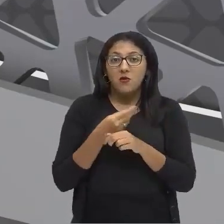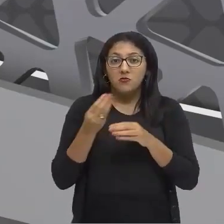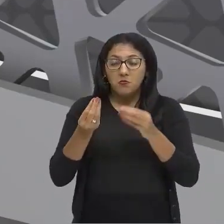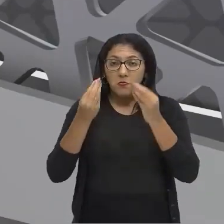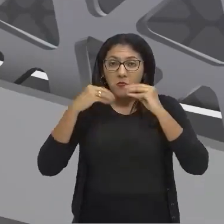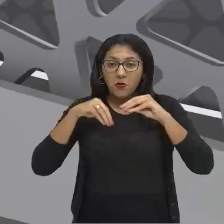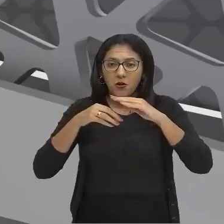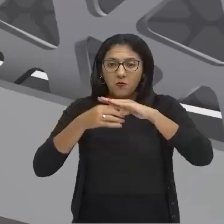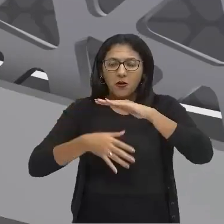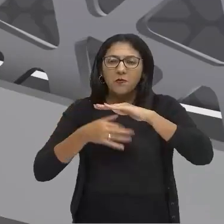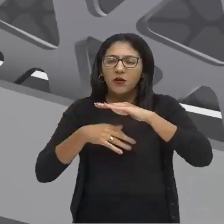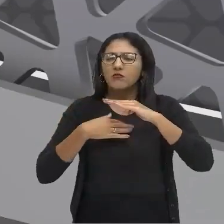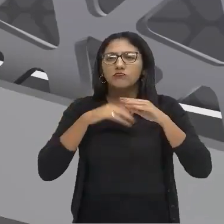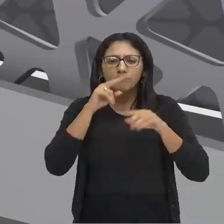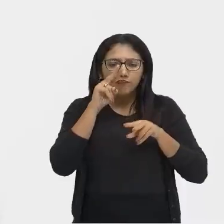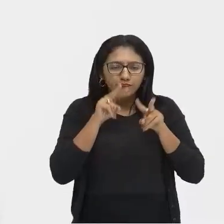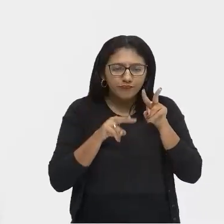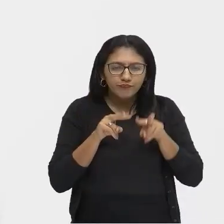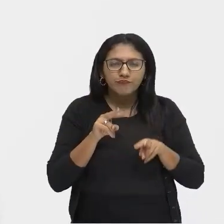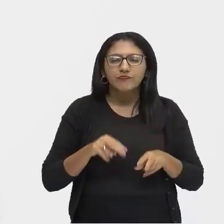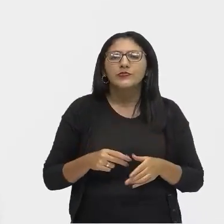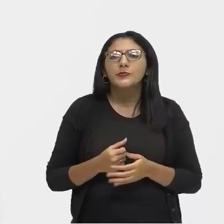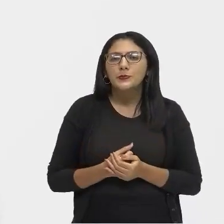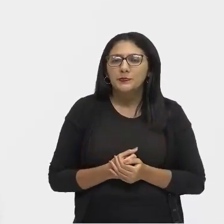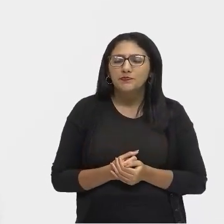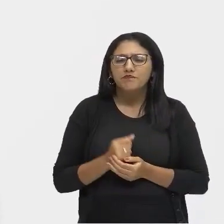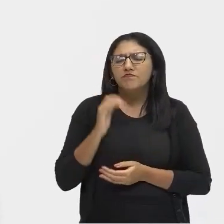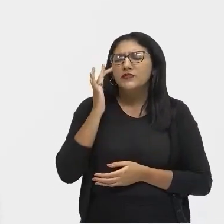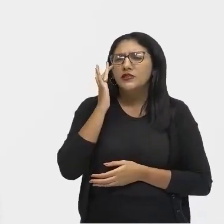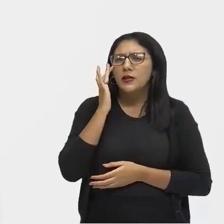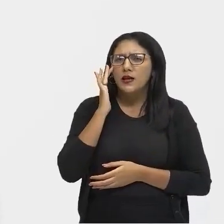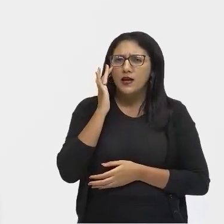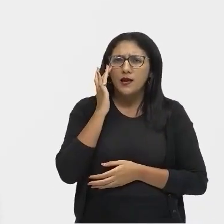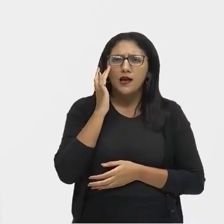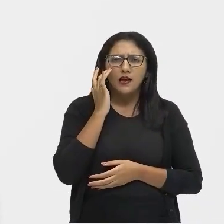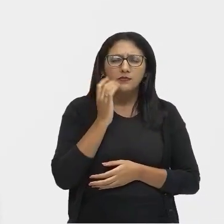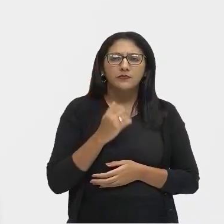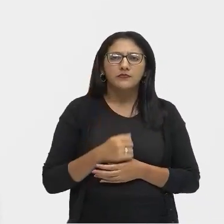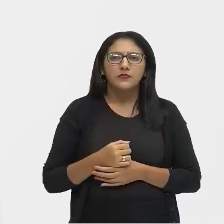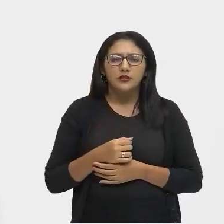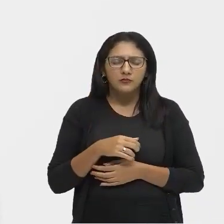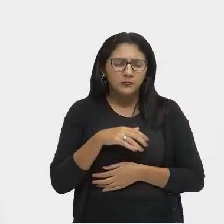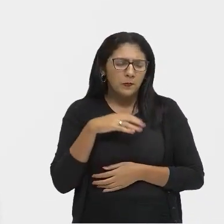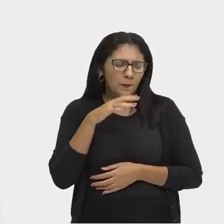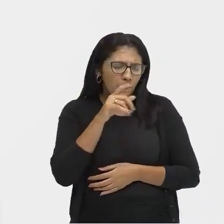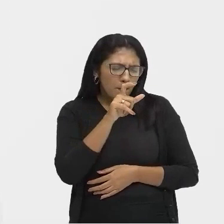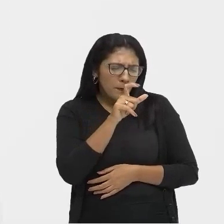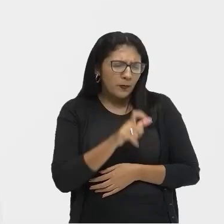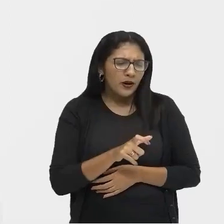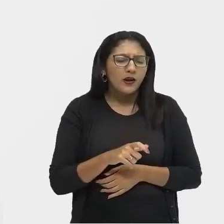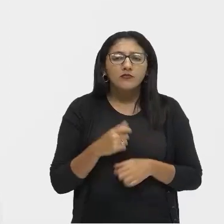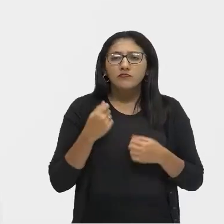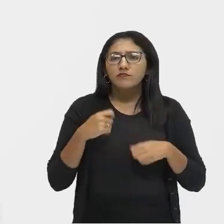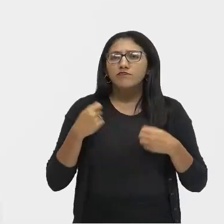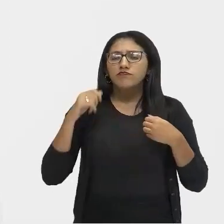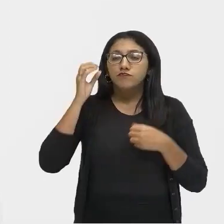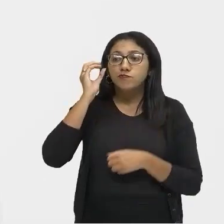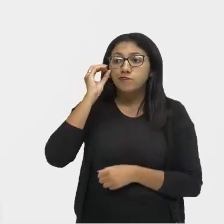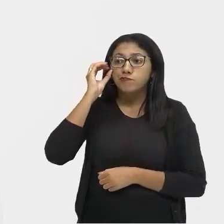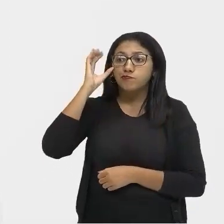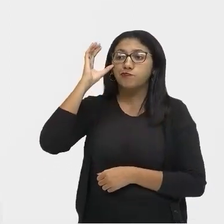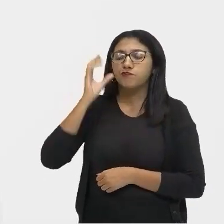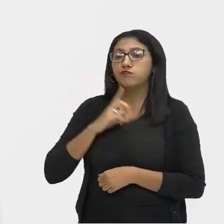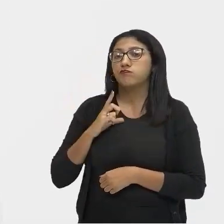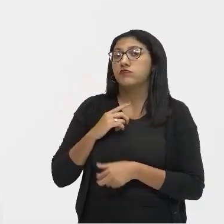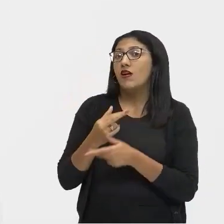fazer a leitura durante a aula. Provavelmente a pessoa, né, feliz buscou autoconhecimento, enfrentou